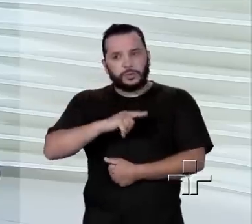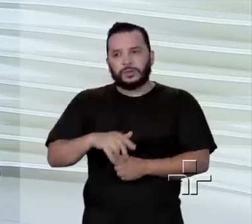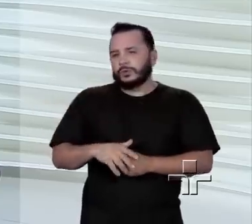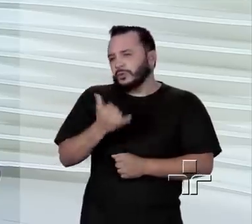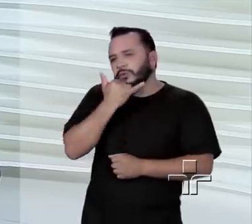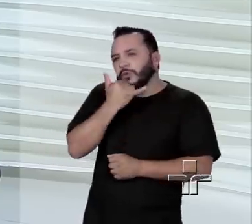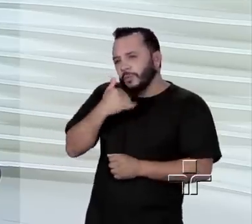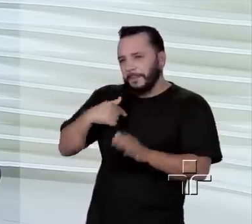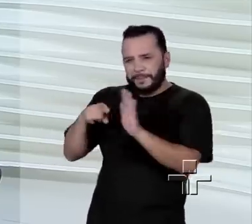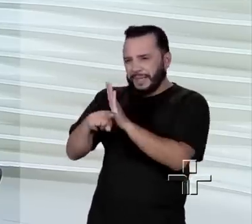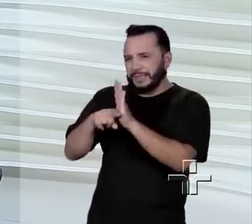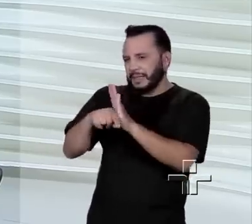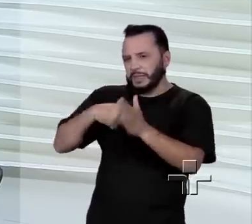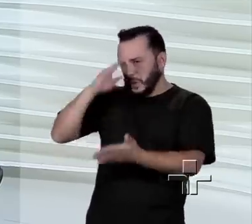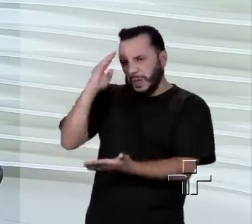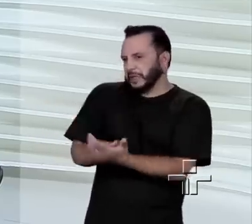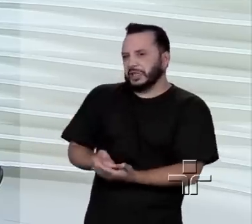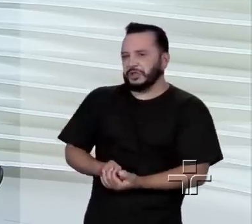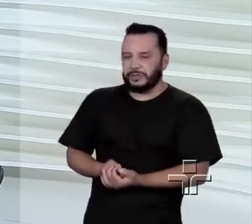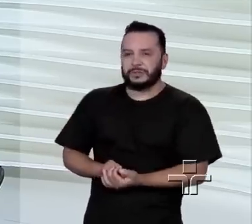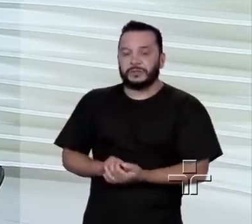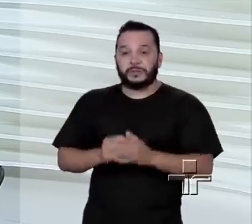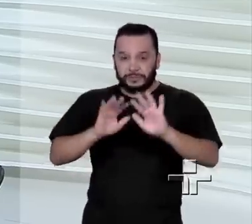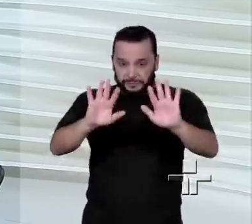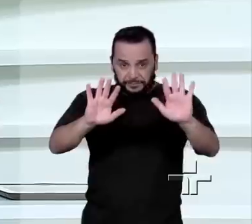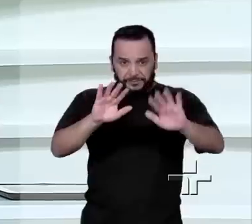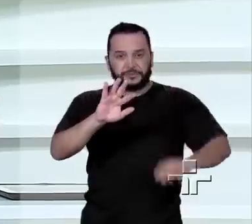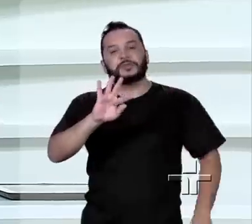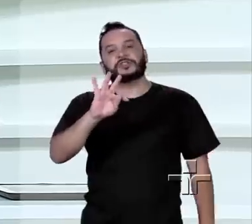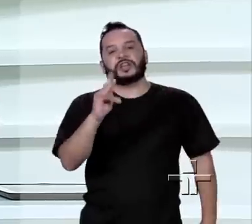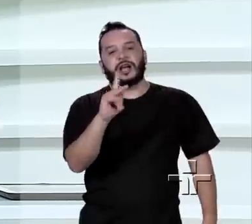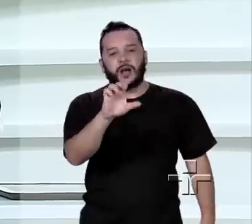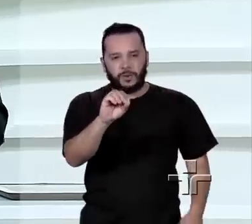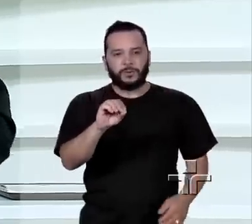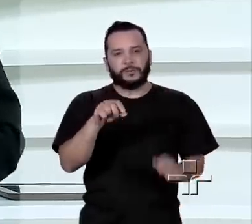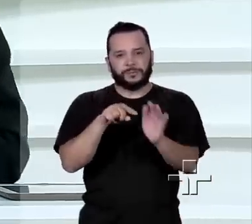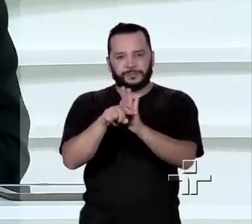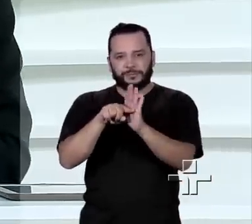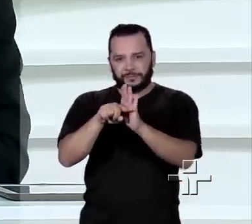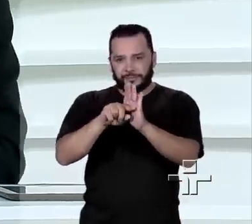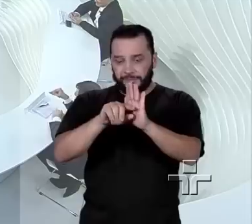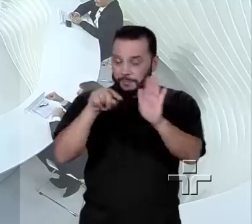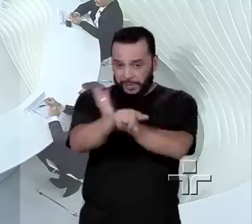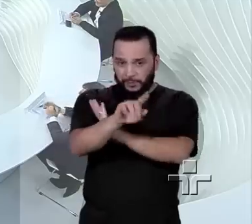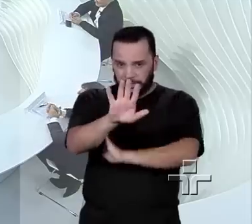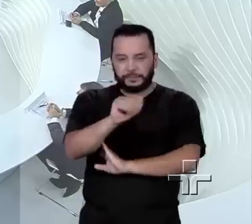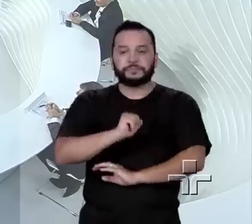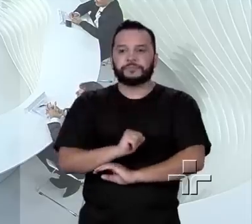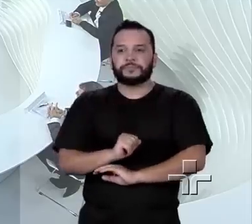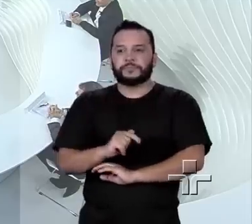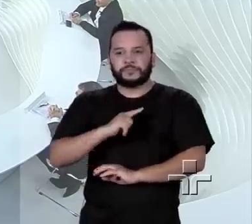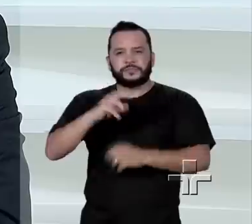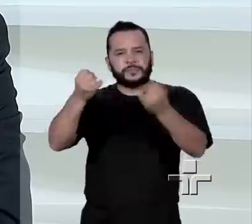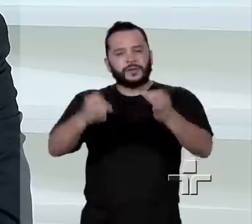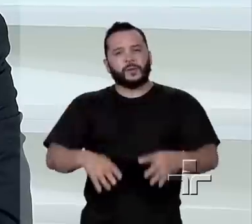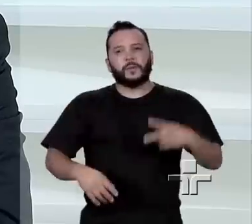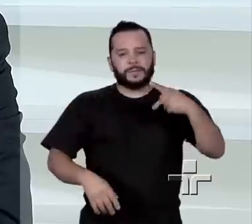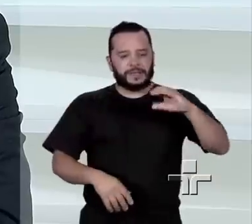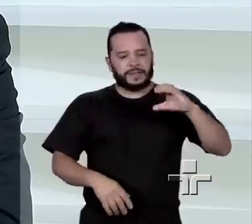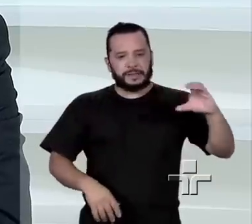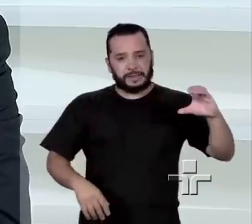Não é o que dizem as pesquisas. O Tiago agora queria fazer uma pergunta, senador. Senador, o senhor falou sobre os ataques do PCC